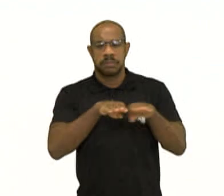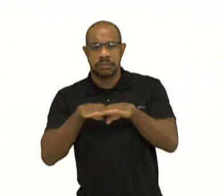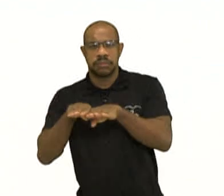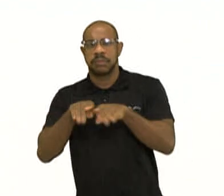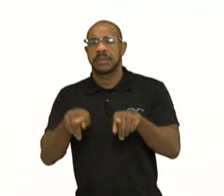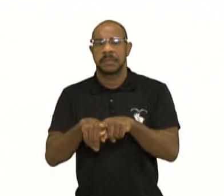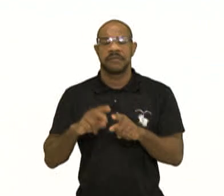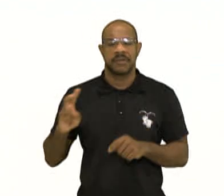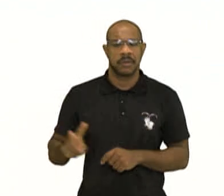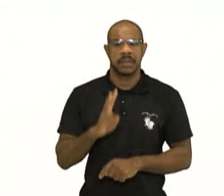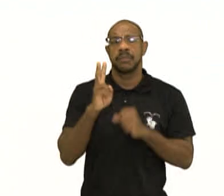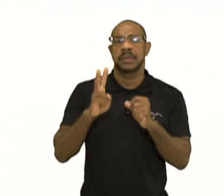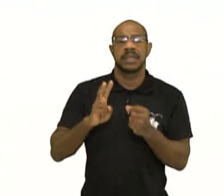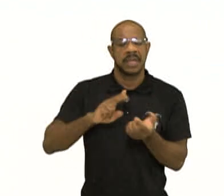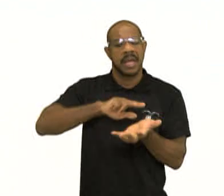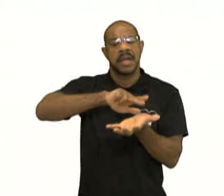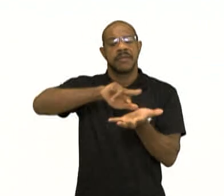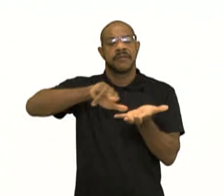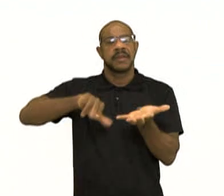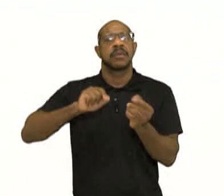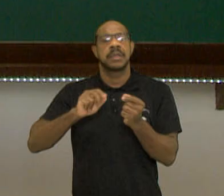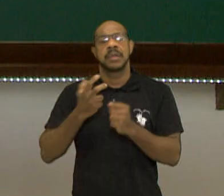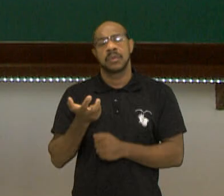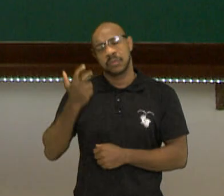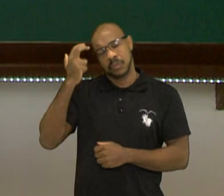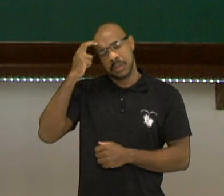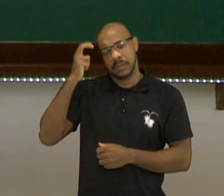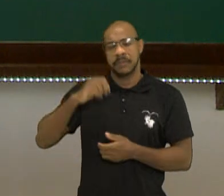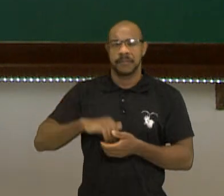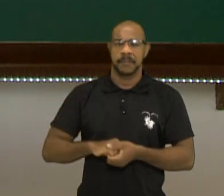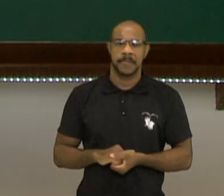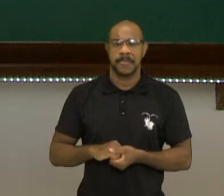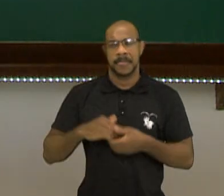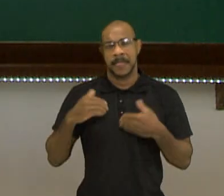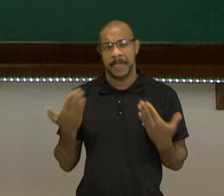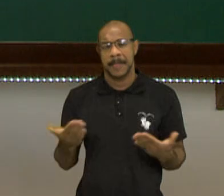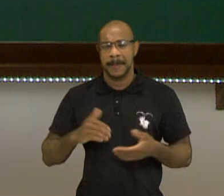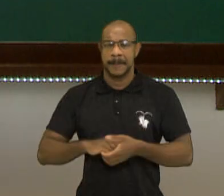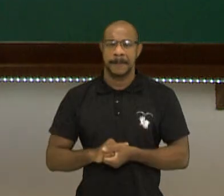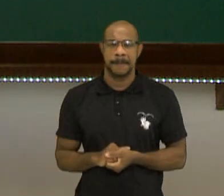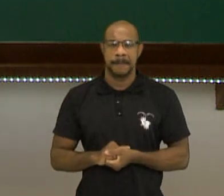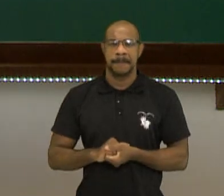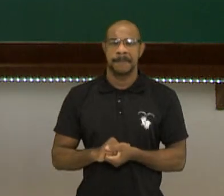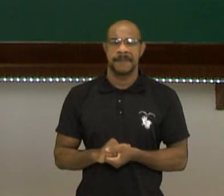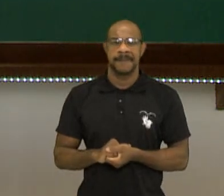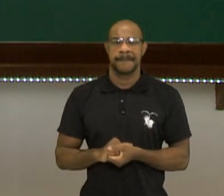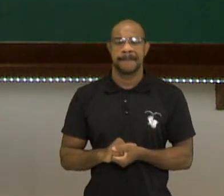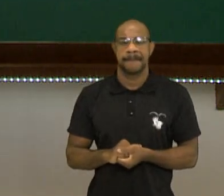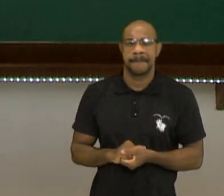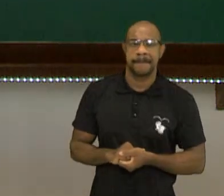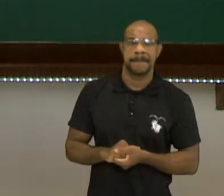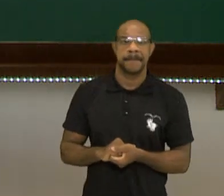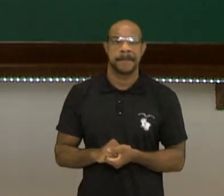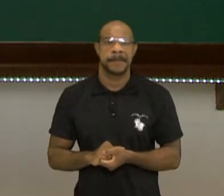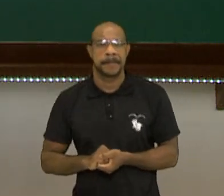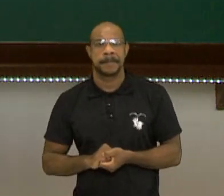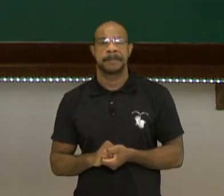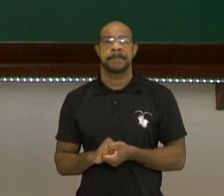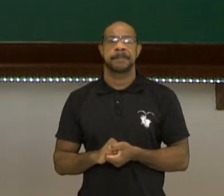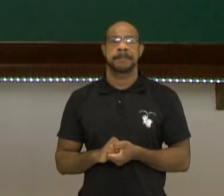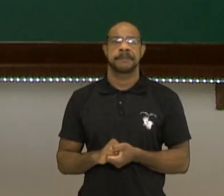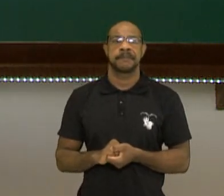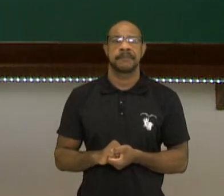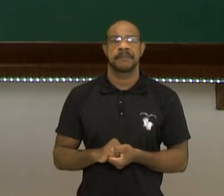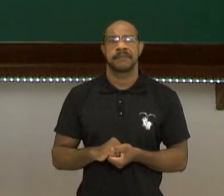cultural. Veja que resposta bacana, a tua deve estar nessa perspectiva, se não igual aqui, mas colocando esses pontos centrais da